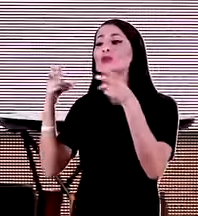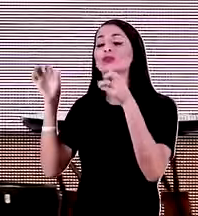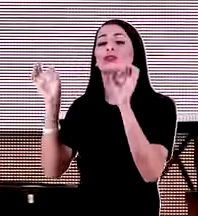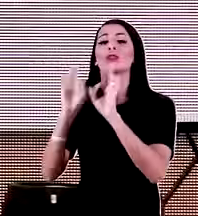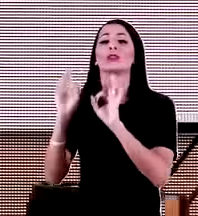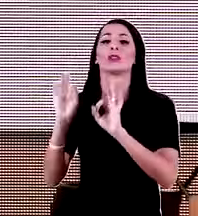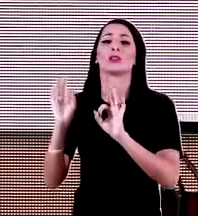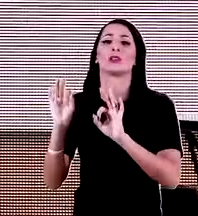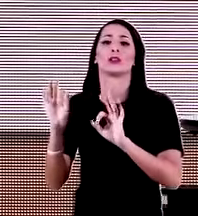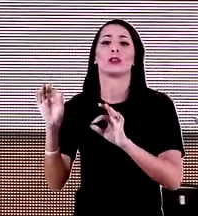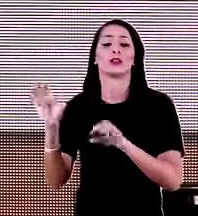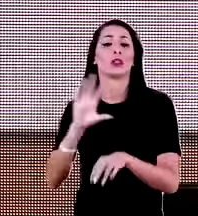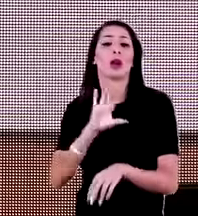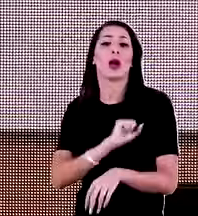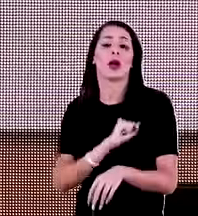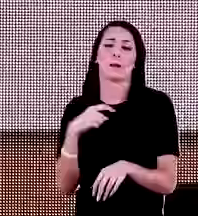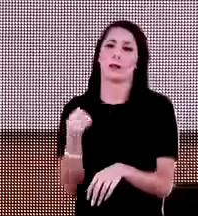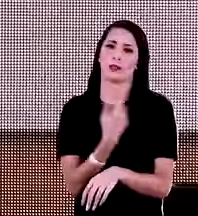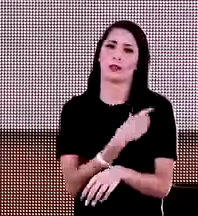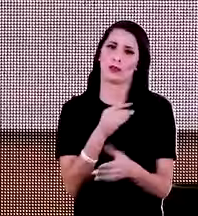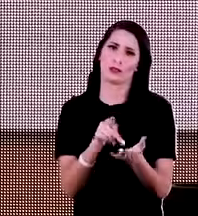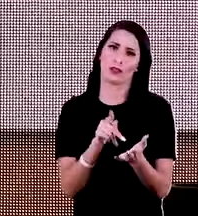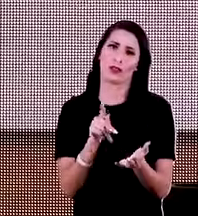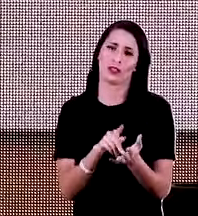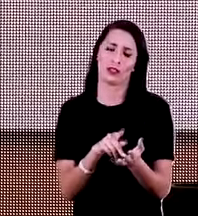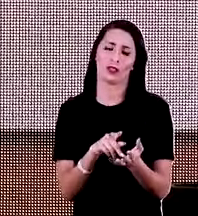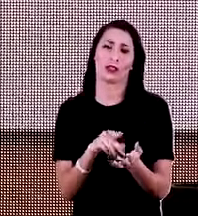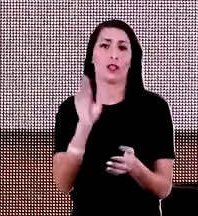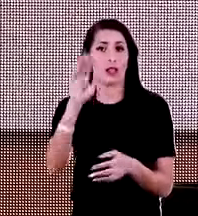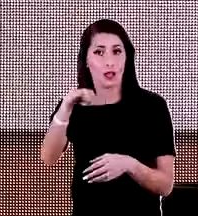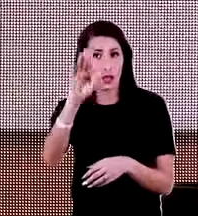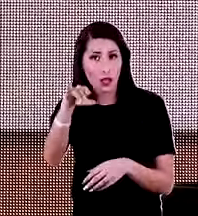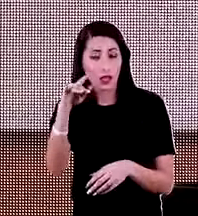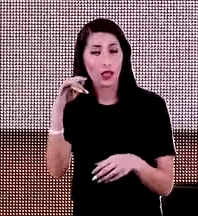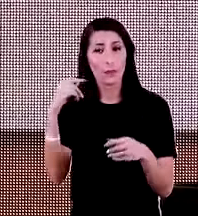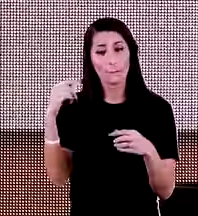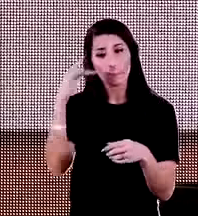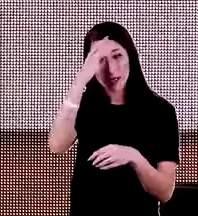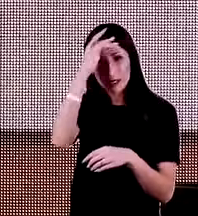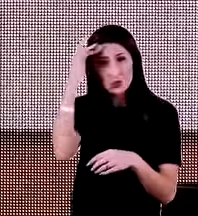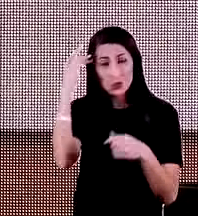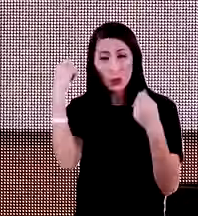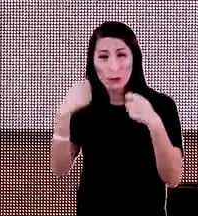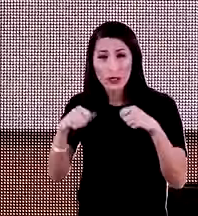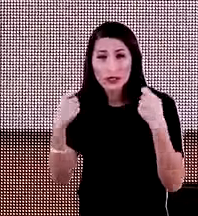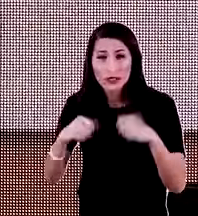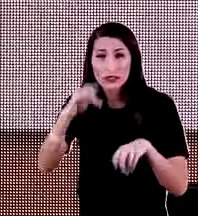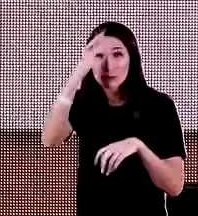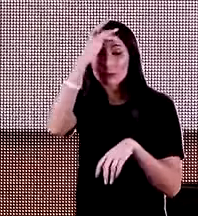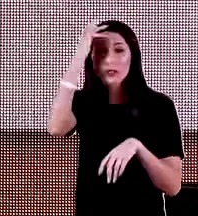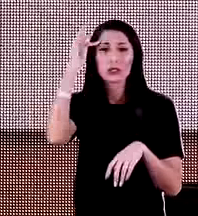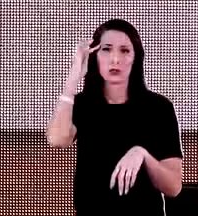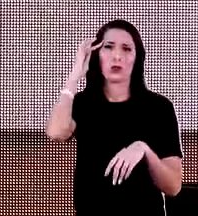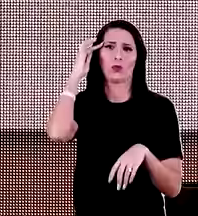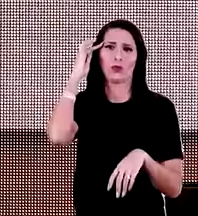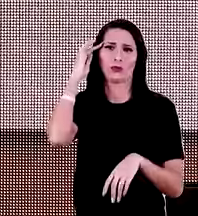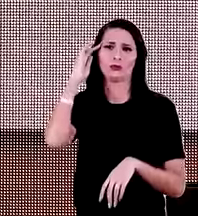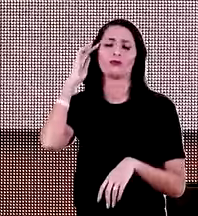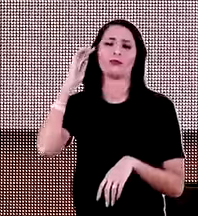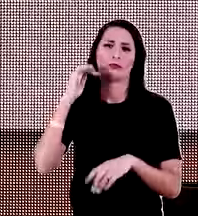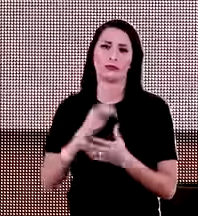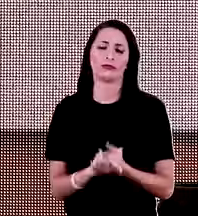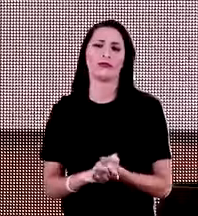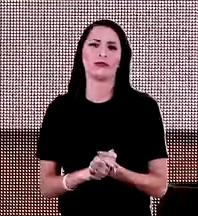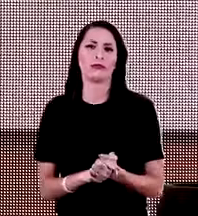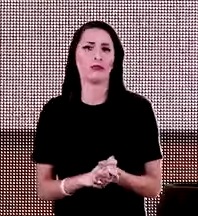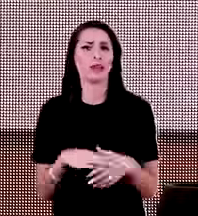Isolou a nossa vida. E nós precisamos entender, ei, ser humano precisa de gente. Gente precisa de gente. Esse negócio de que eu